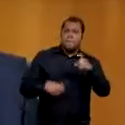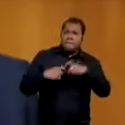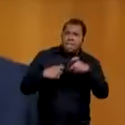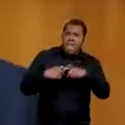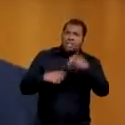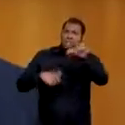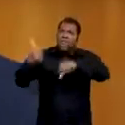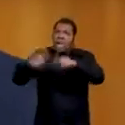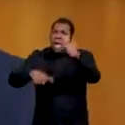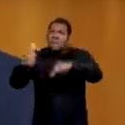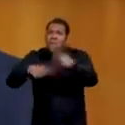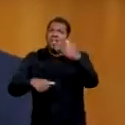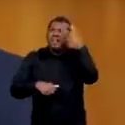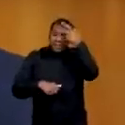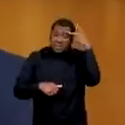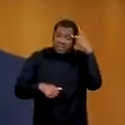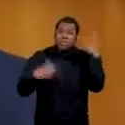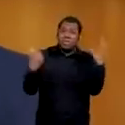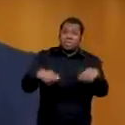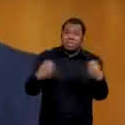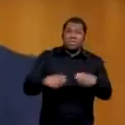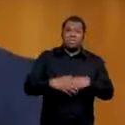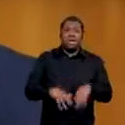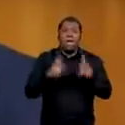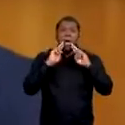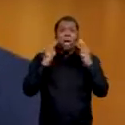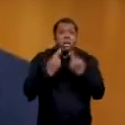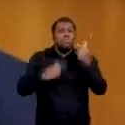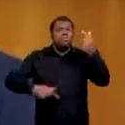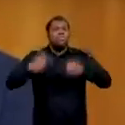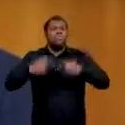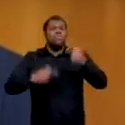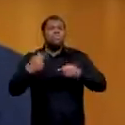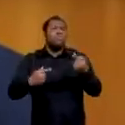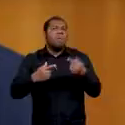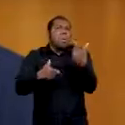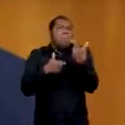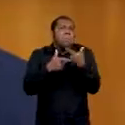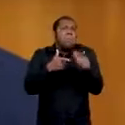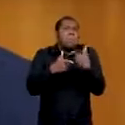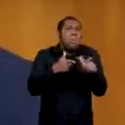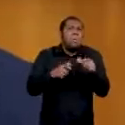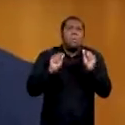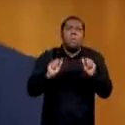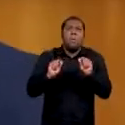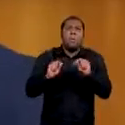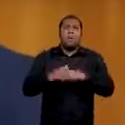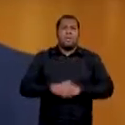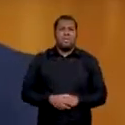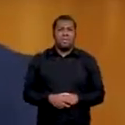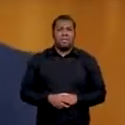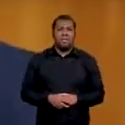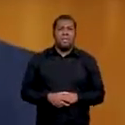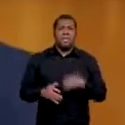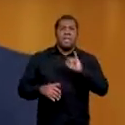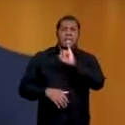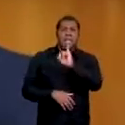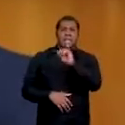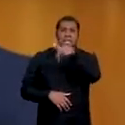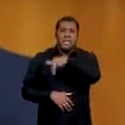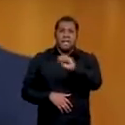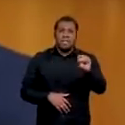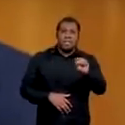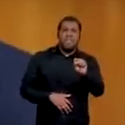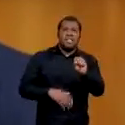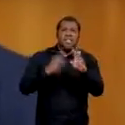eu tenho uma reunião essa semana para discutir qual é o problema que está acontecendo, que as filas têm por volta de